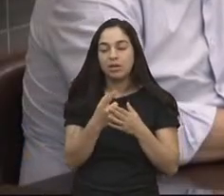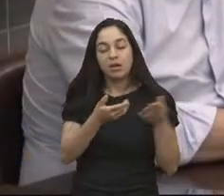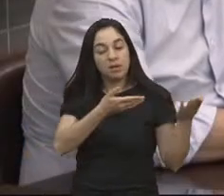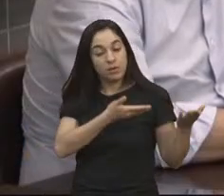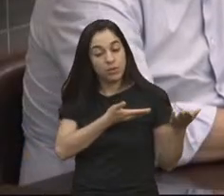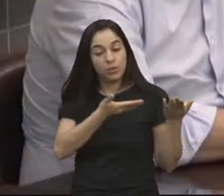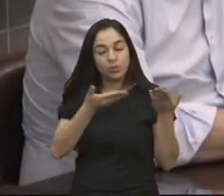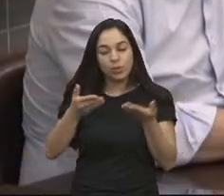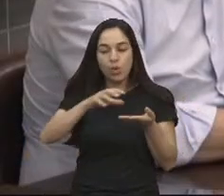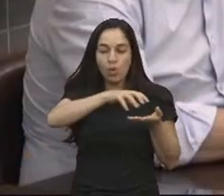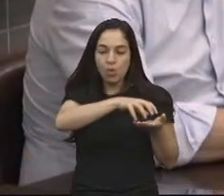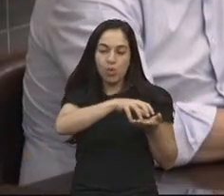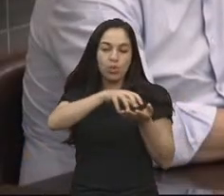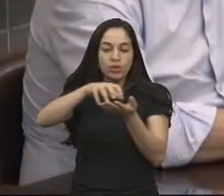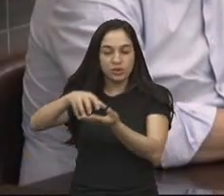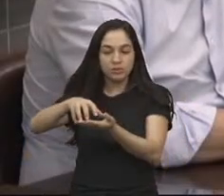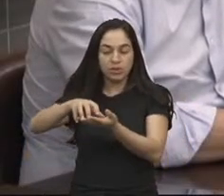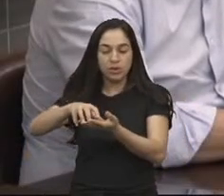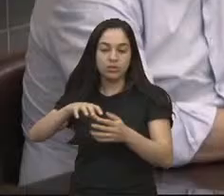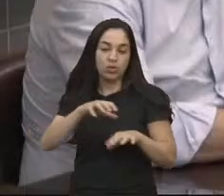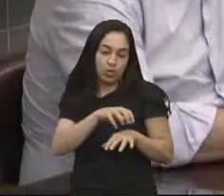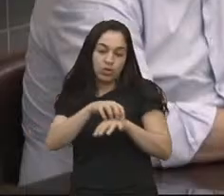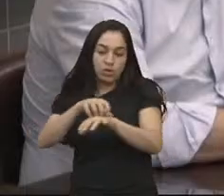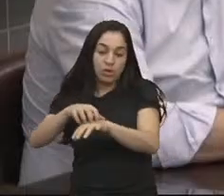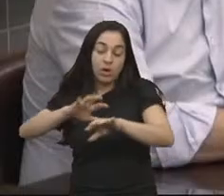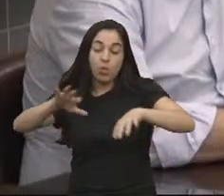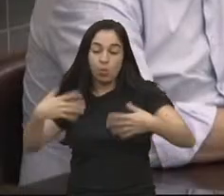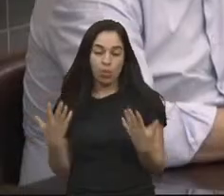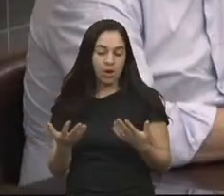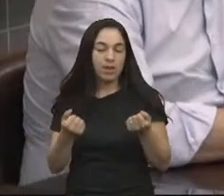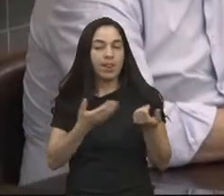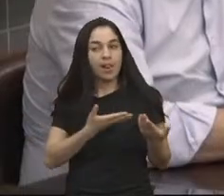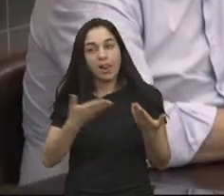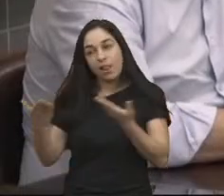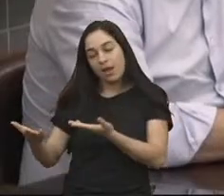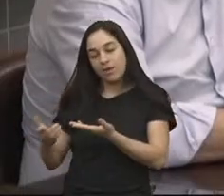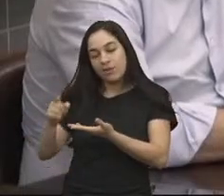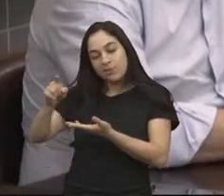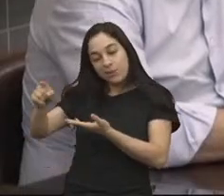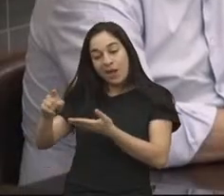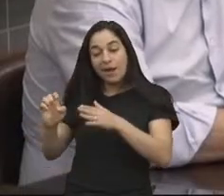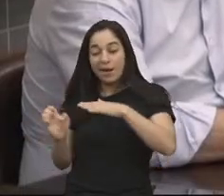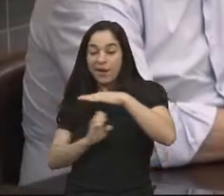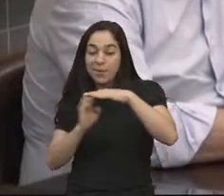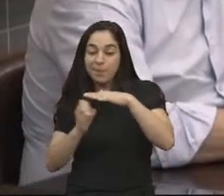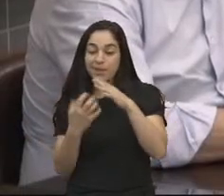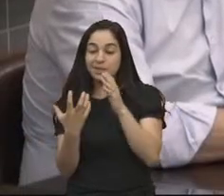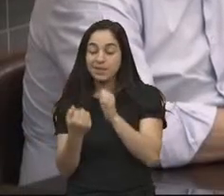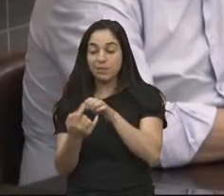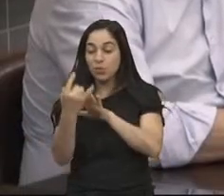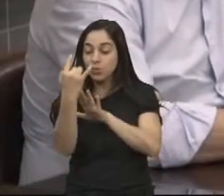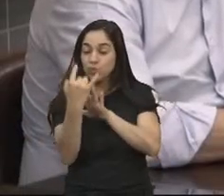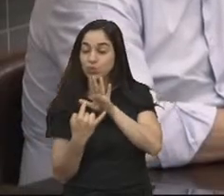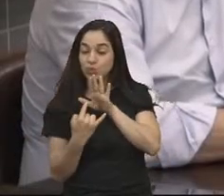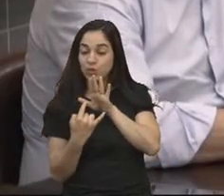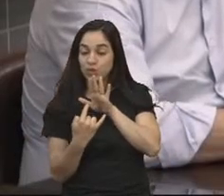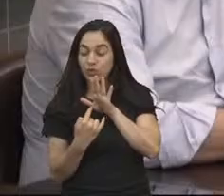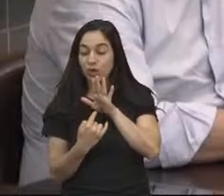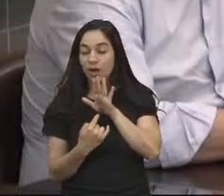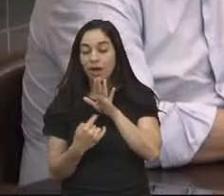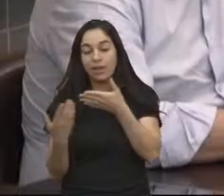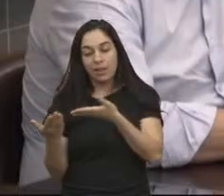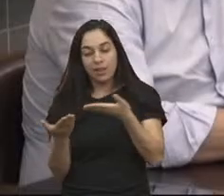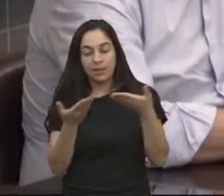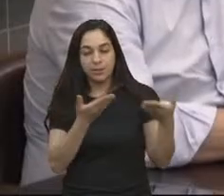entrega esse volume, a empresa que recebe entrega um certificado para quem entregou do